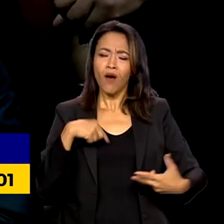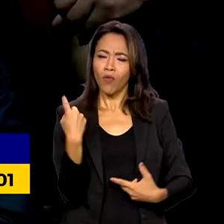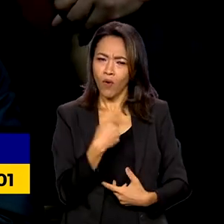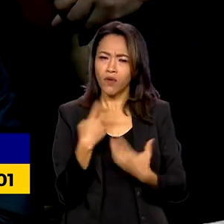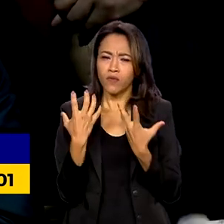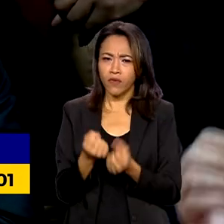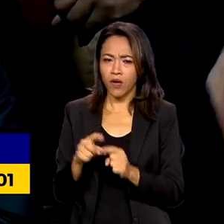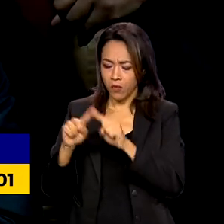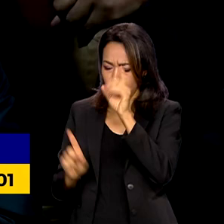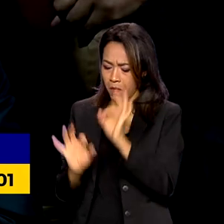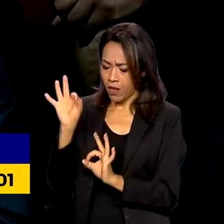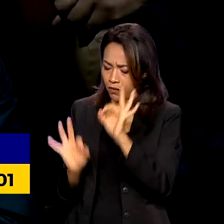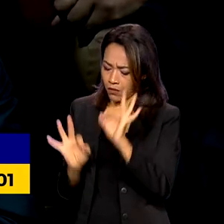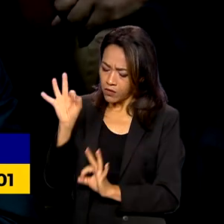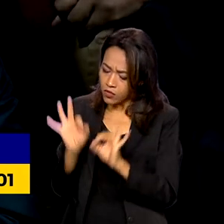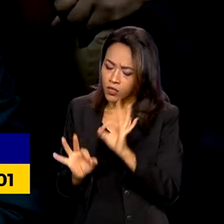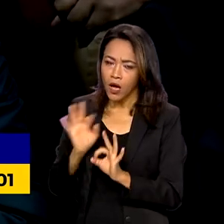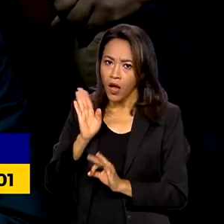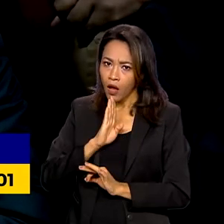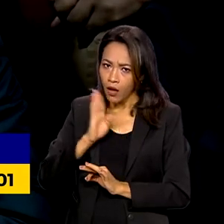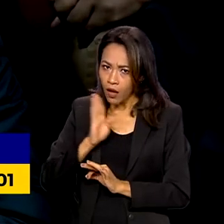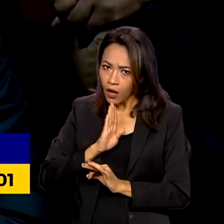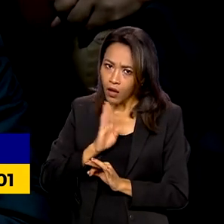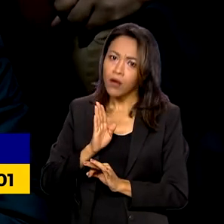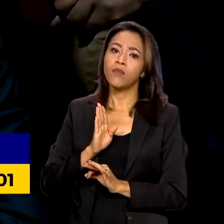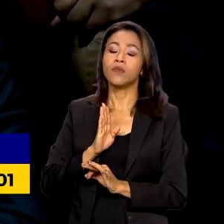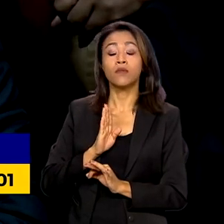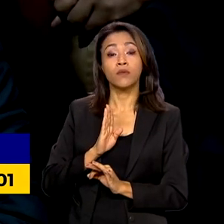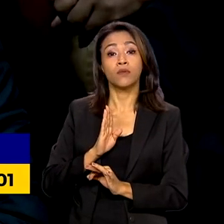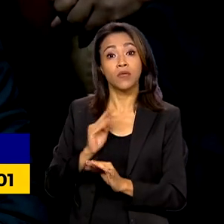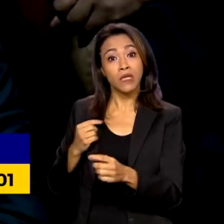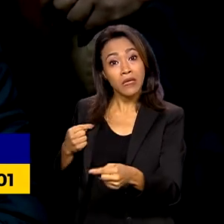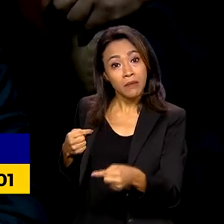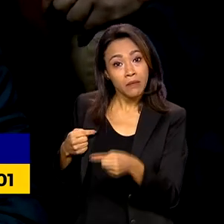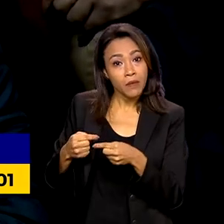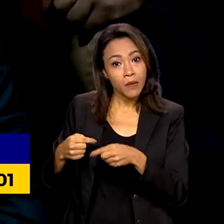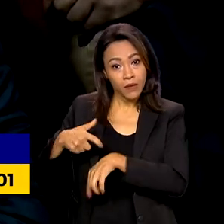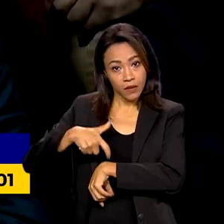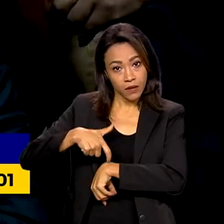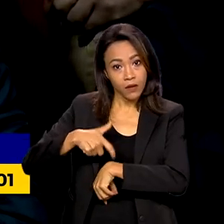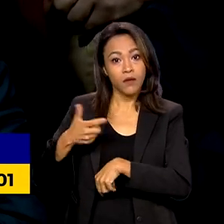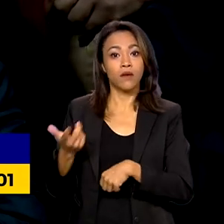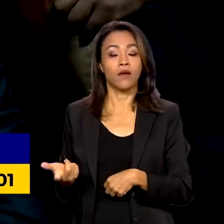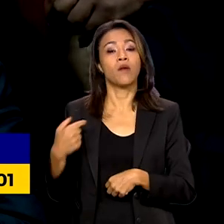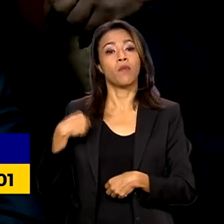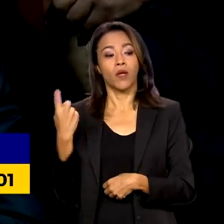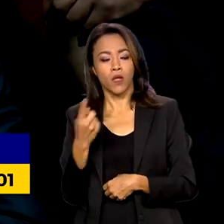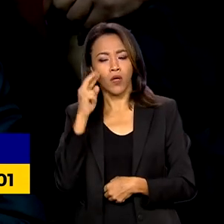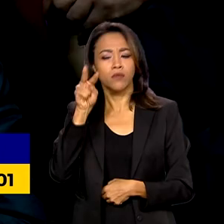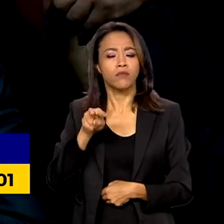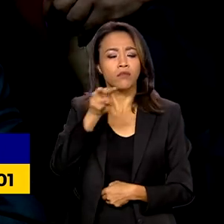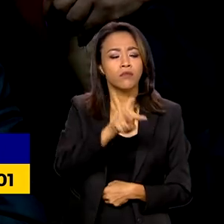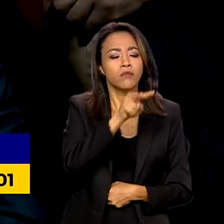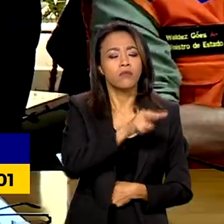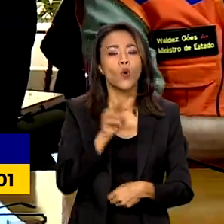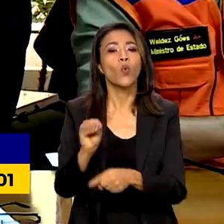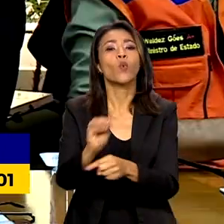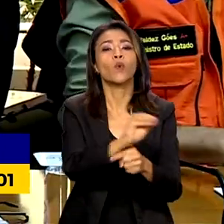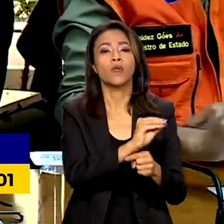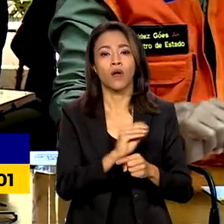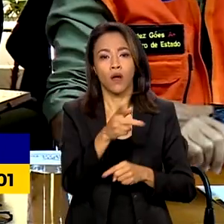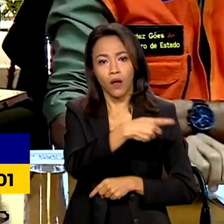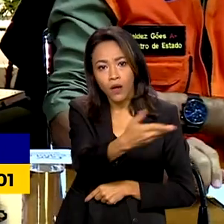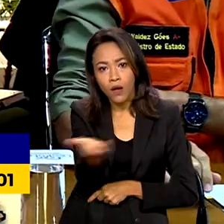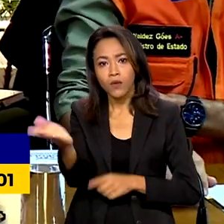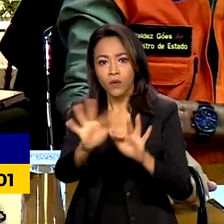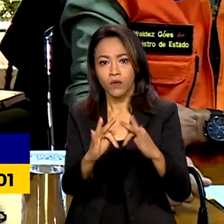a partir daqui em diante, mais rapidamente. No curtíssimo prazo, ainda é momento de a gente olhar para o cuidado com as famílias. O